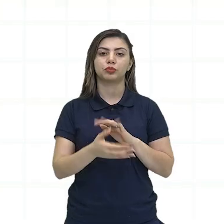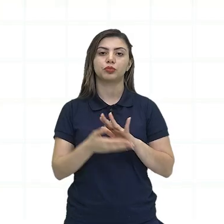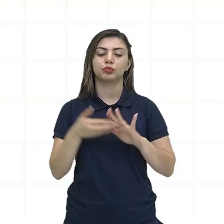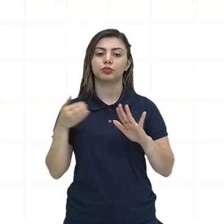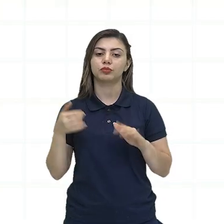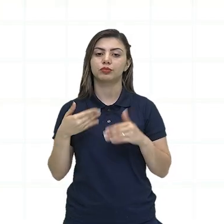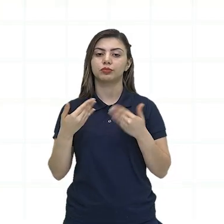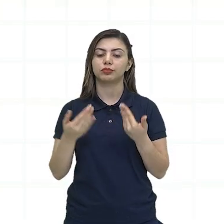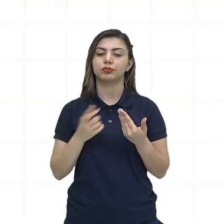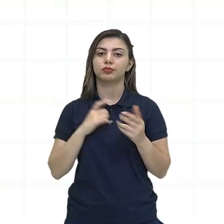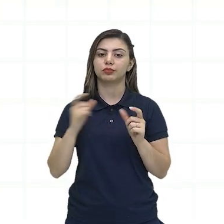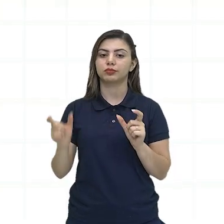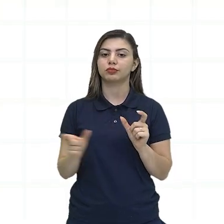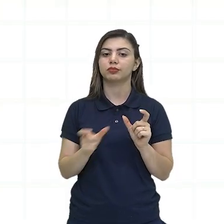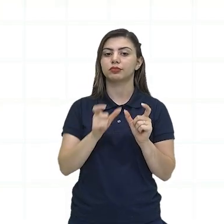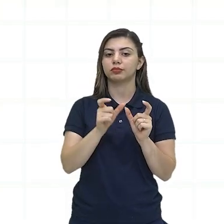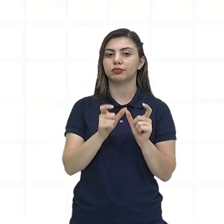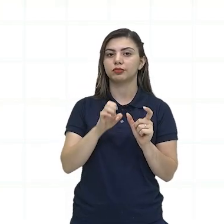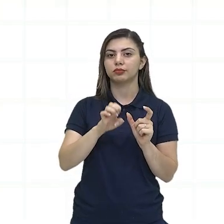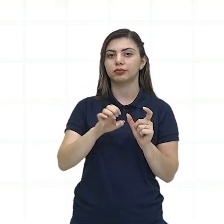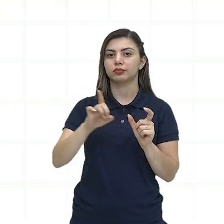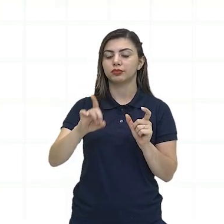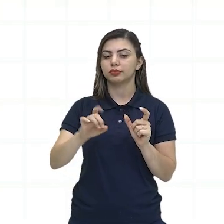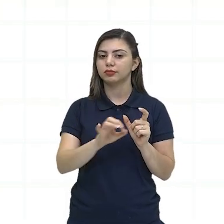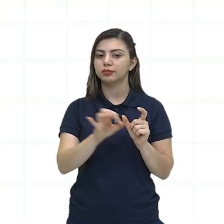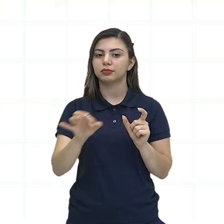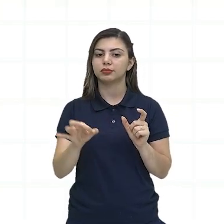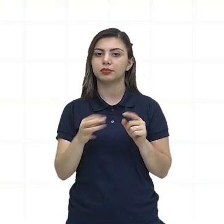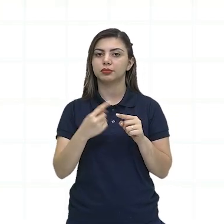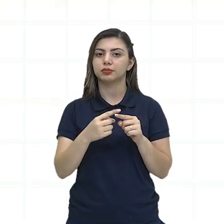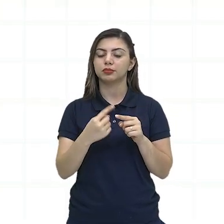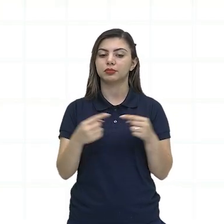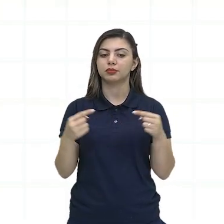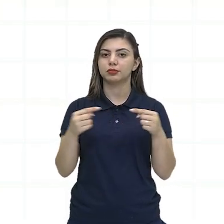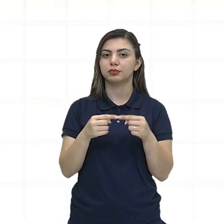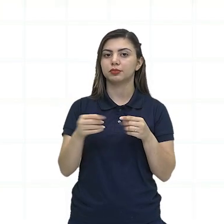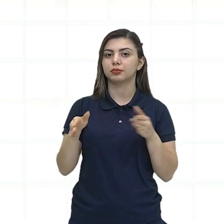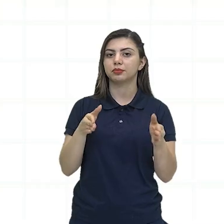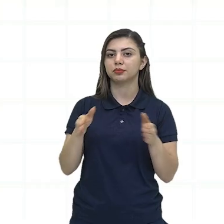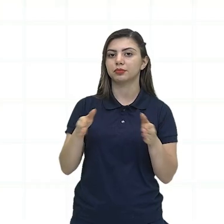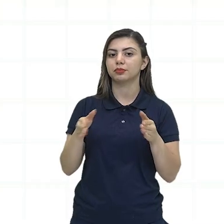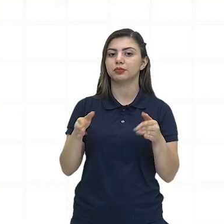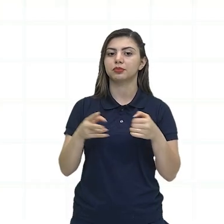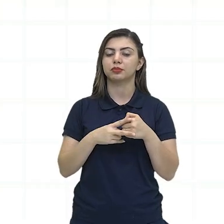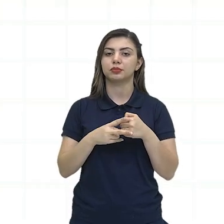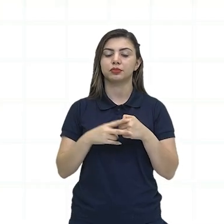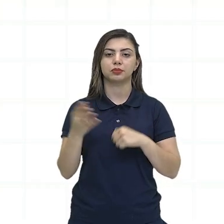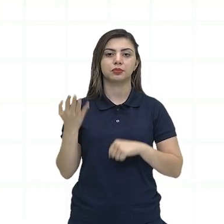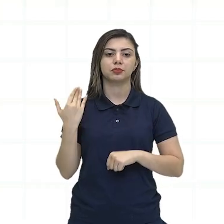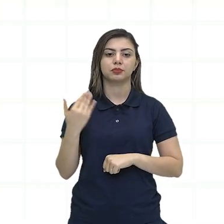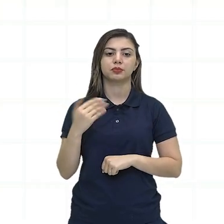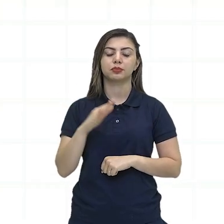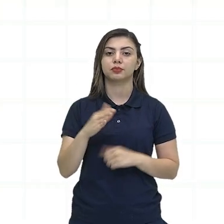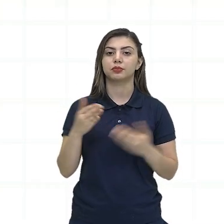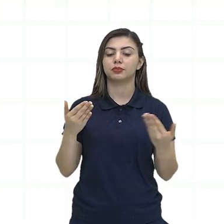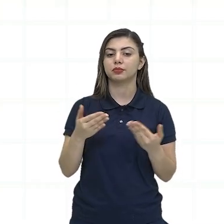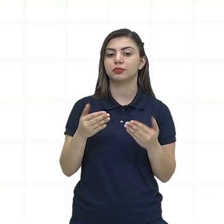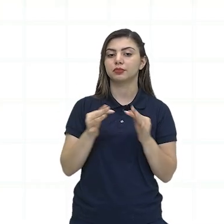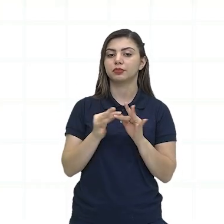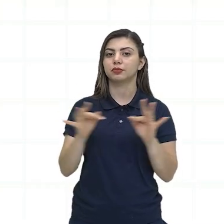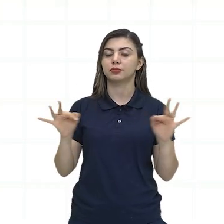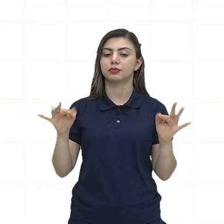ele recebe aqui essa alteração, o ed, ok? E aqui, esse último exemplo dessa parte, do